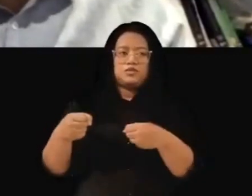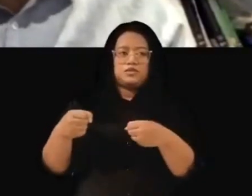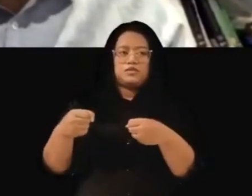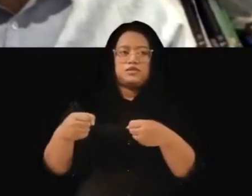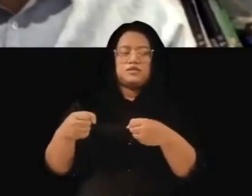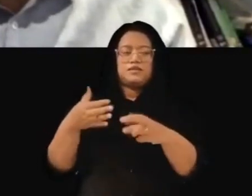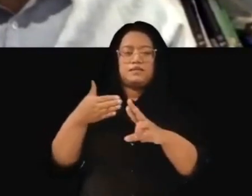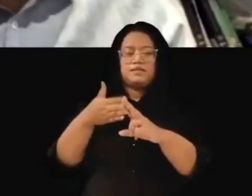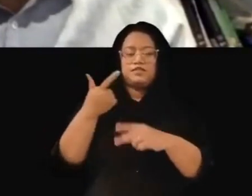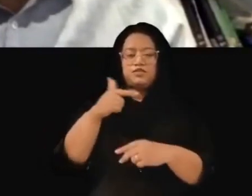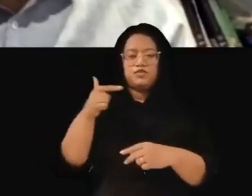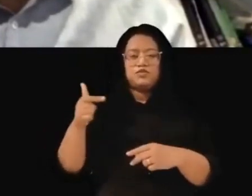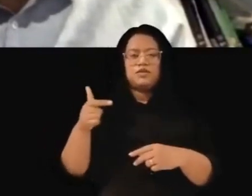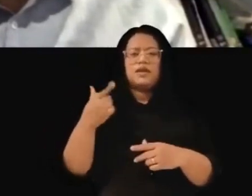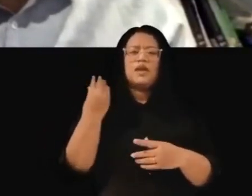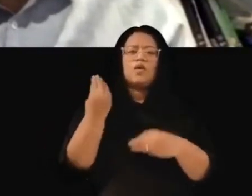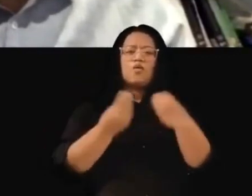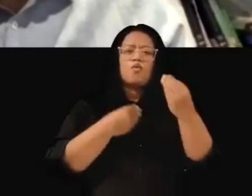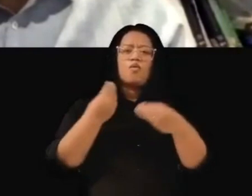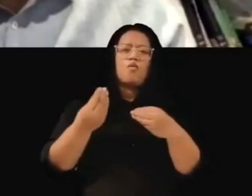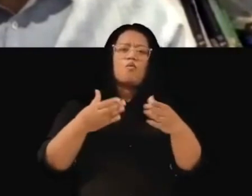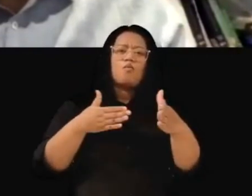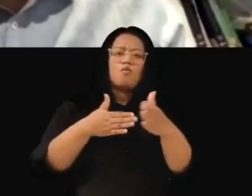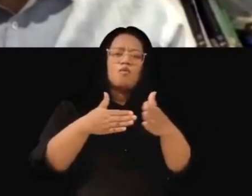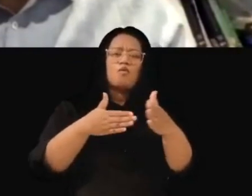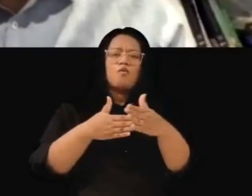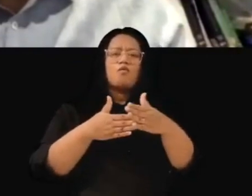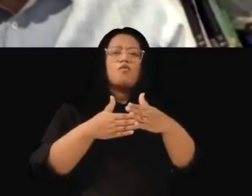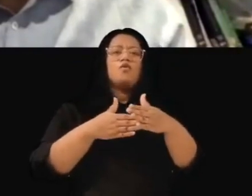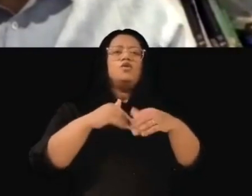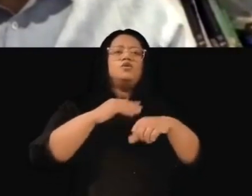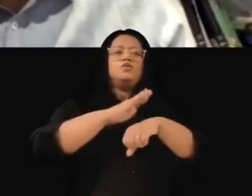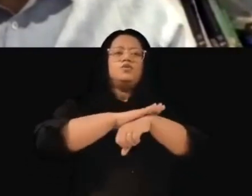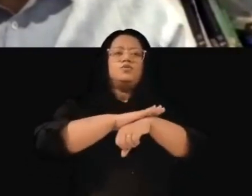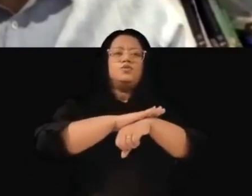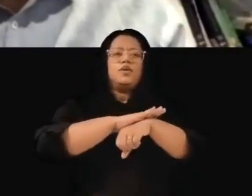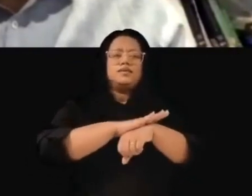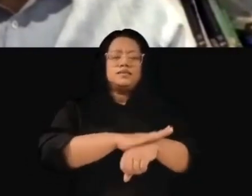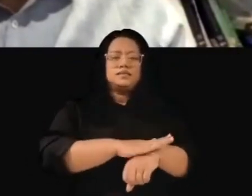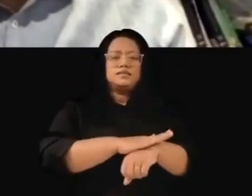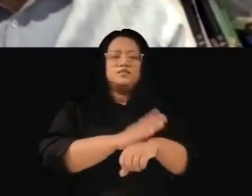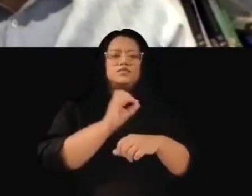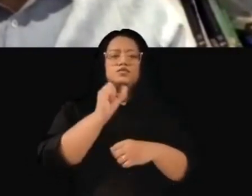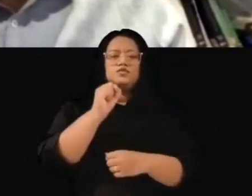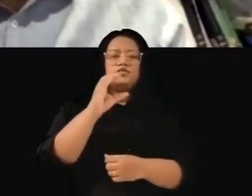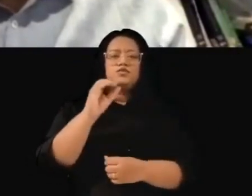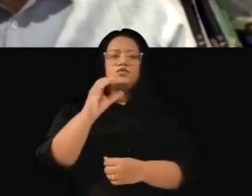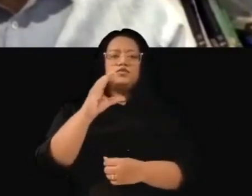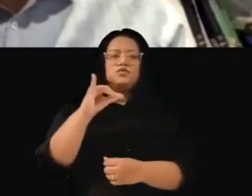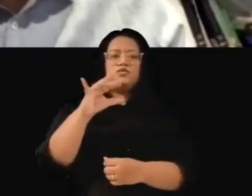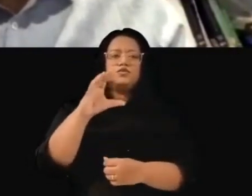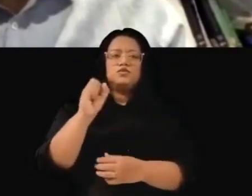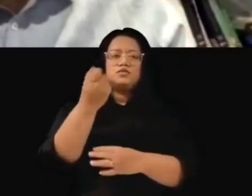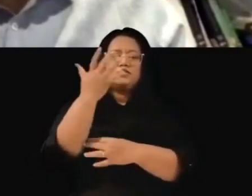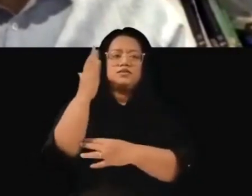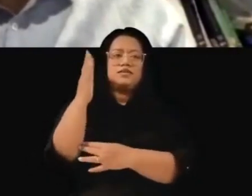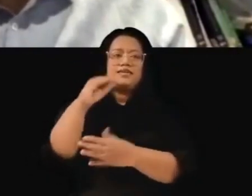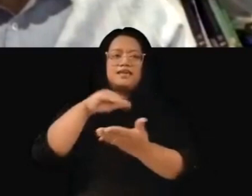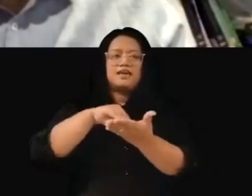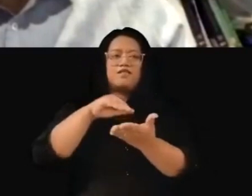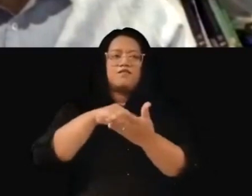como poderíamos superar o entrave do racismo socioambiental e a ausência de representatividade